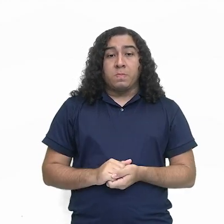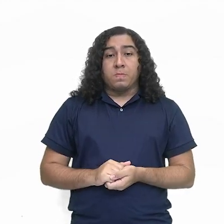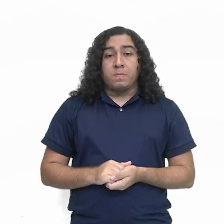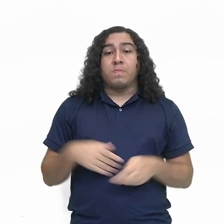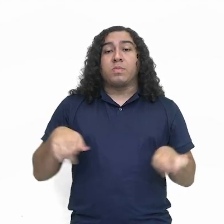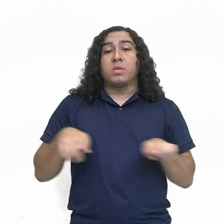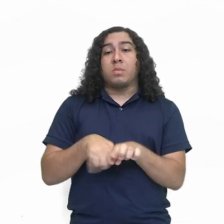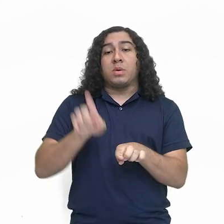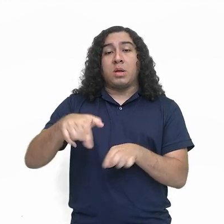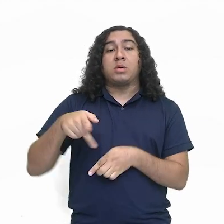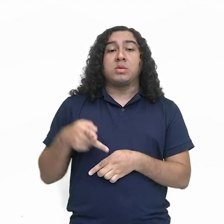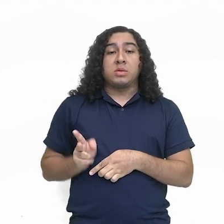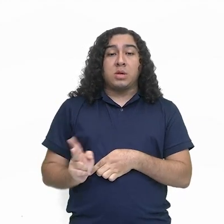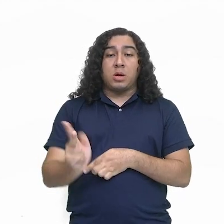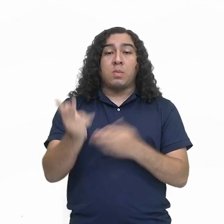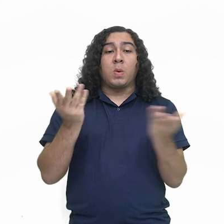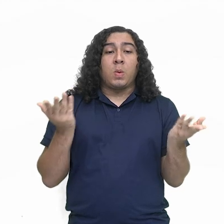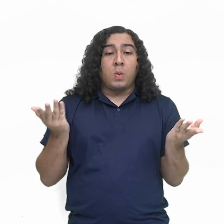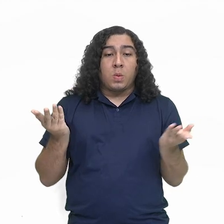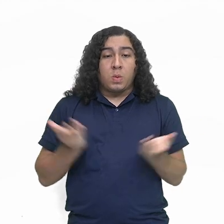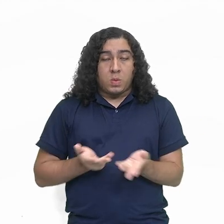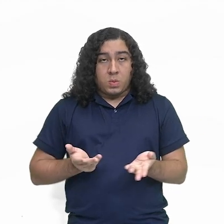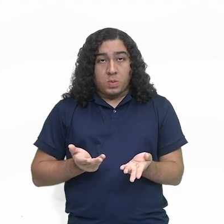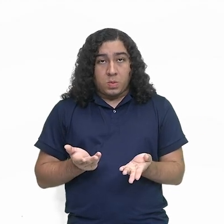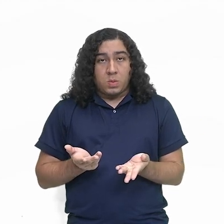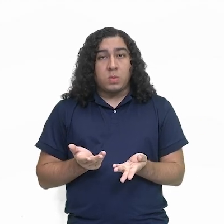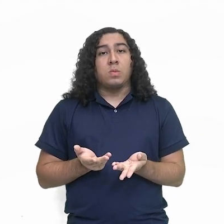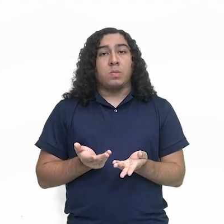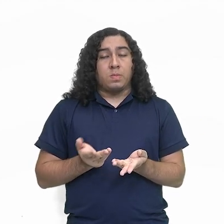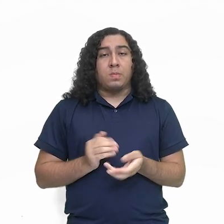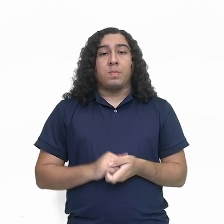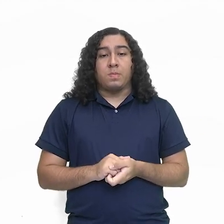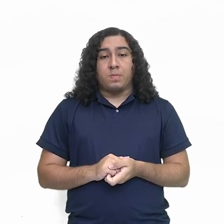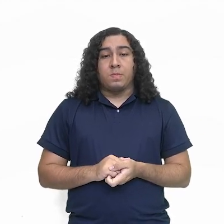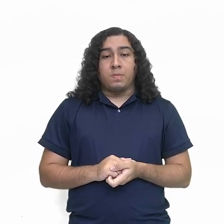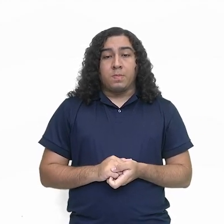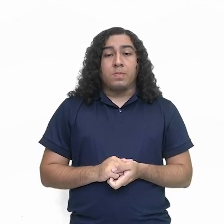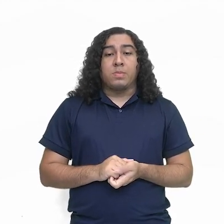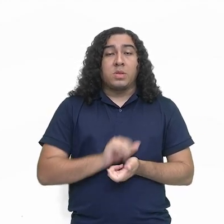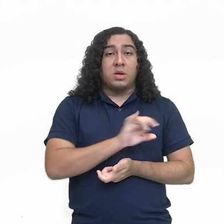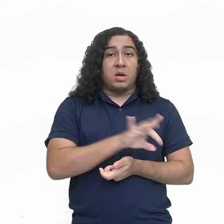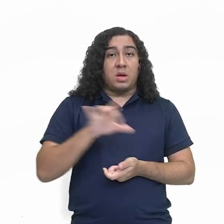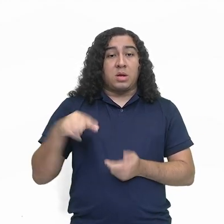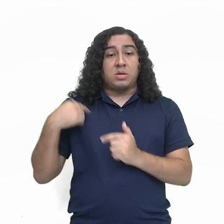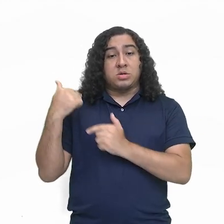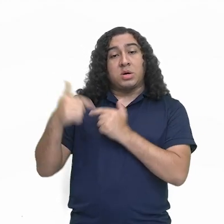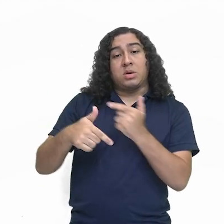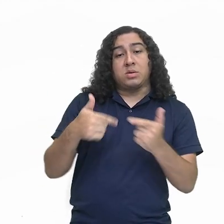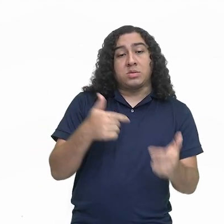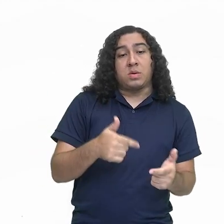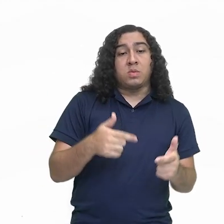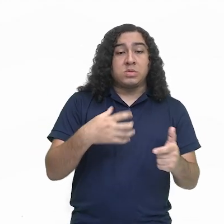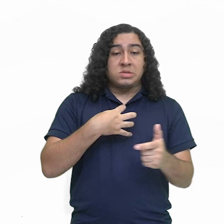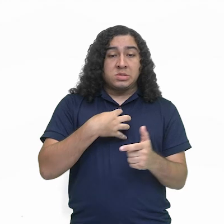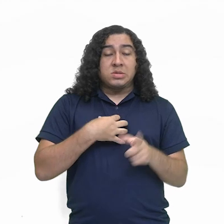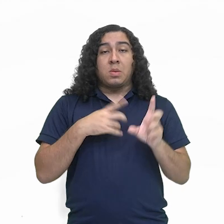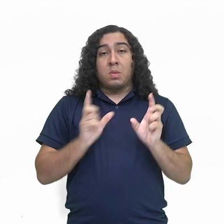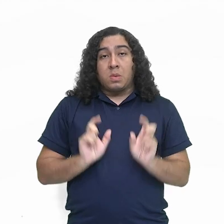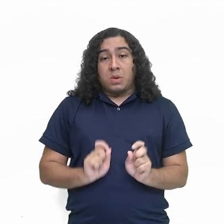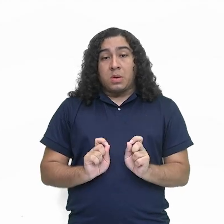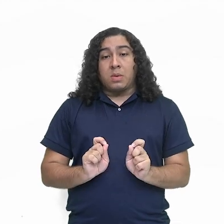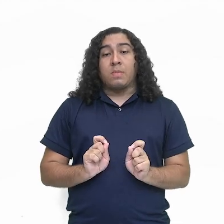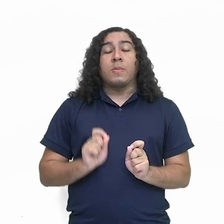é sempre atual, de modo que cada época ou ainda cada geração sinta a